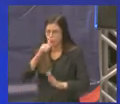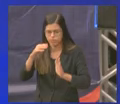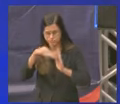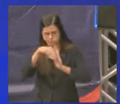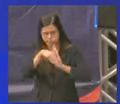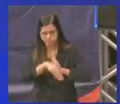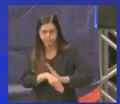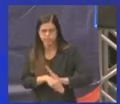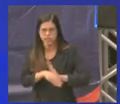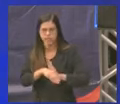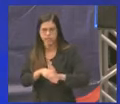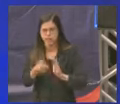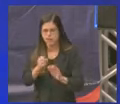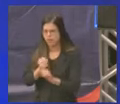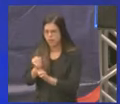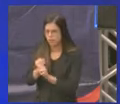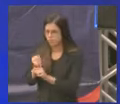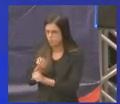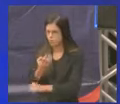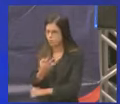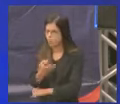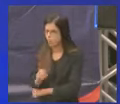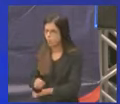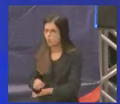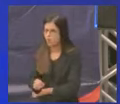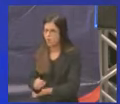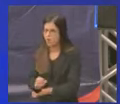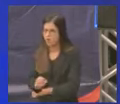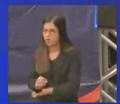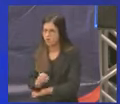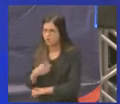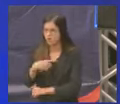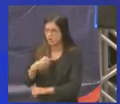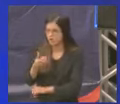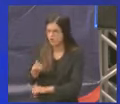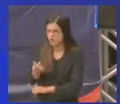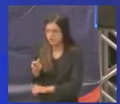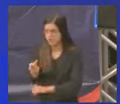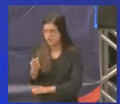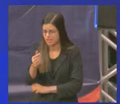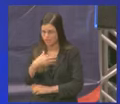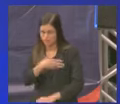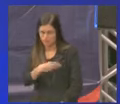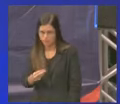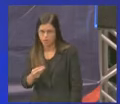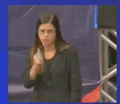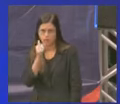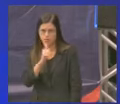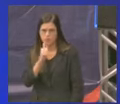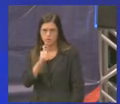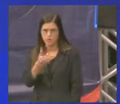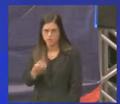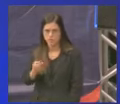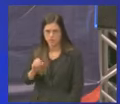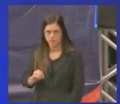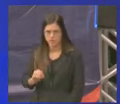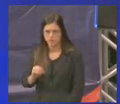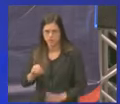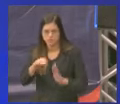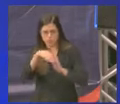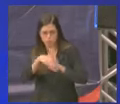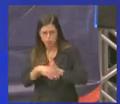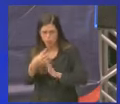na década de 40, a gente tinha 6, 7 filhos por mulher. Na década de 60, já tinha baixado para